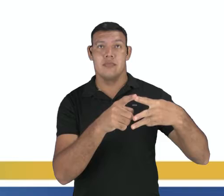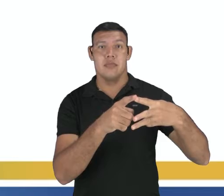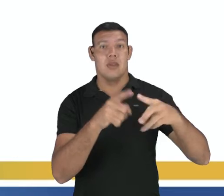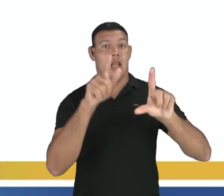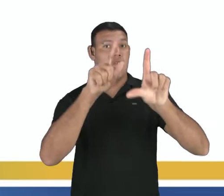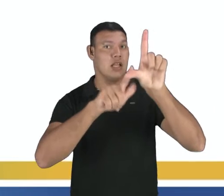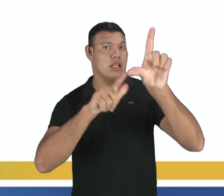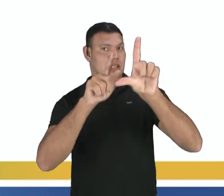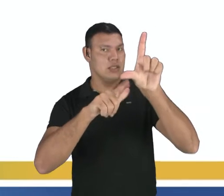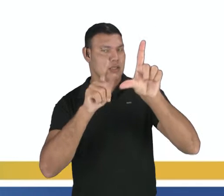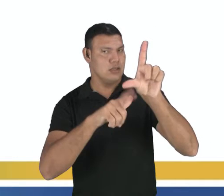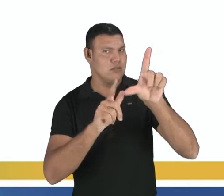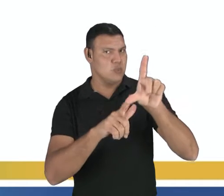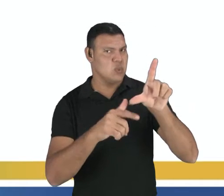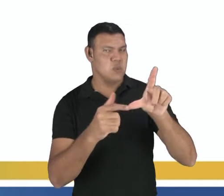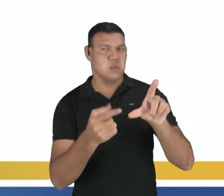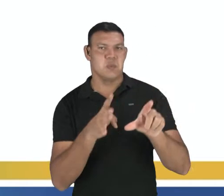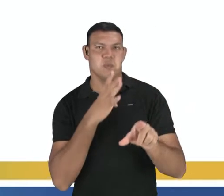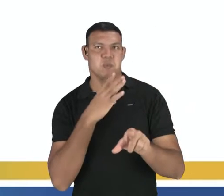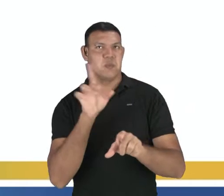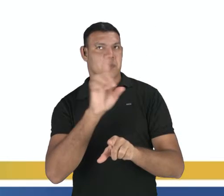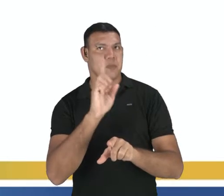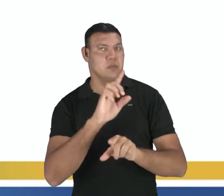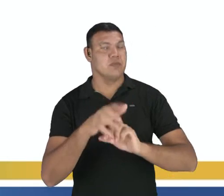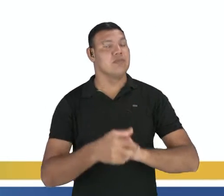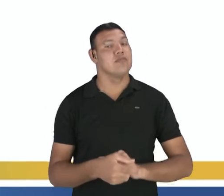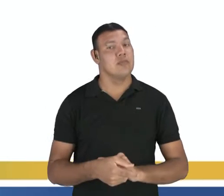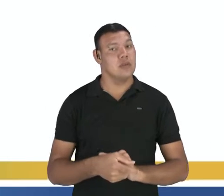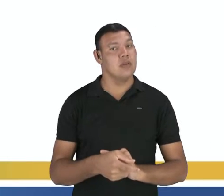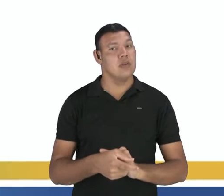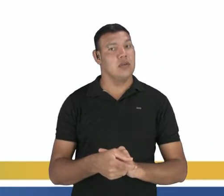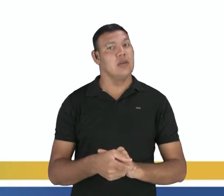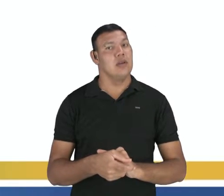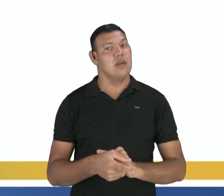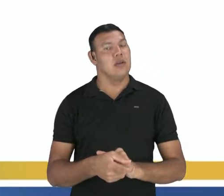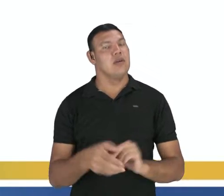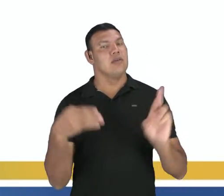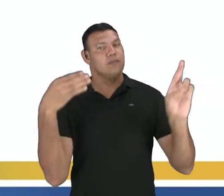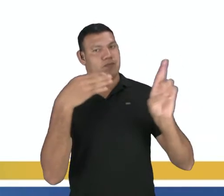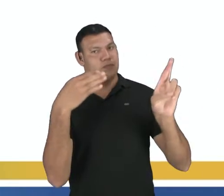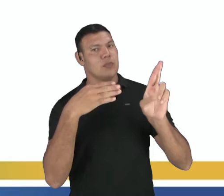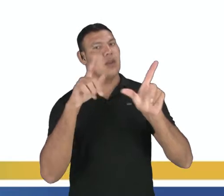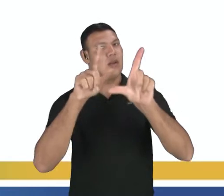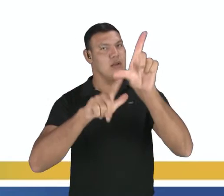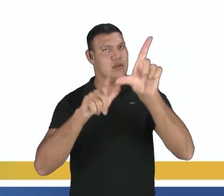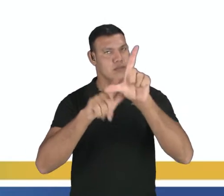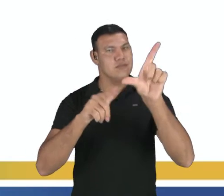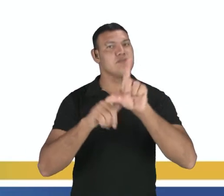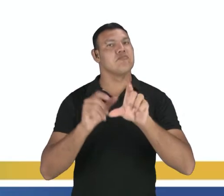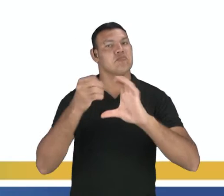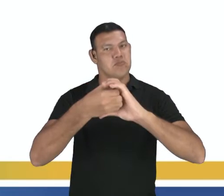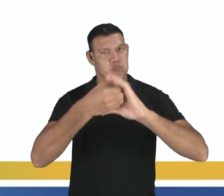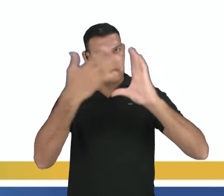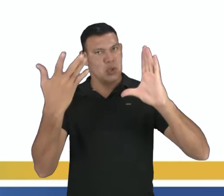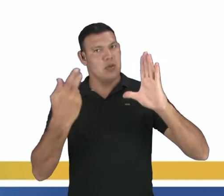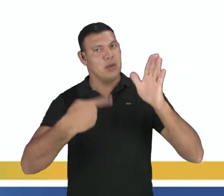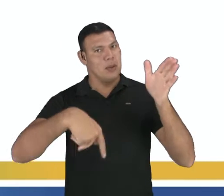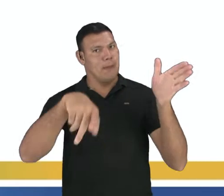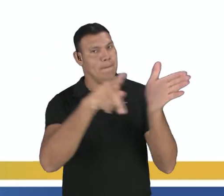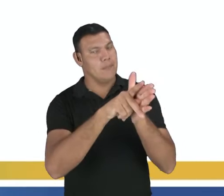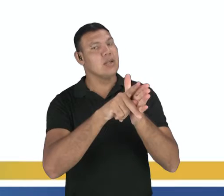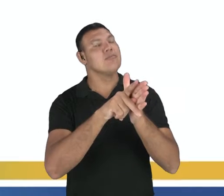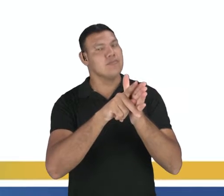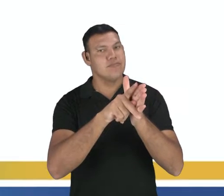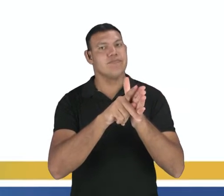um número desconhecido representado por uma letra. Então essa é uma das características que aparecerá na